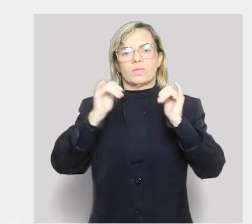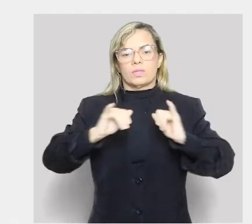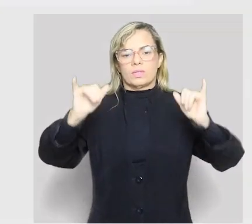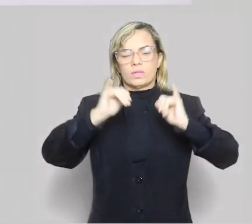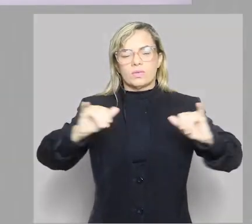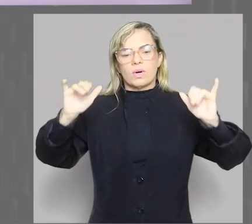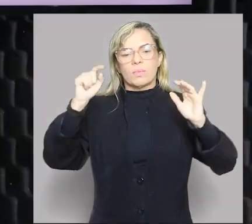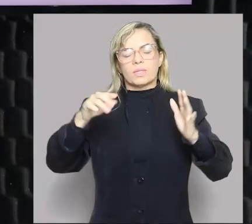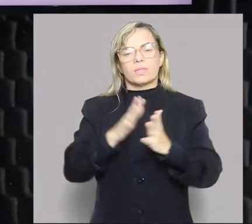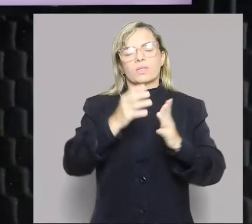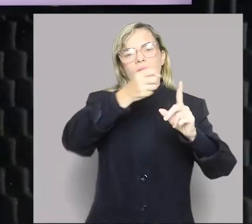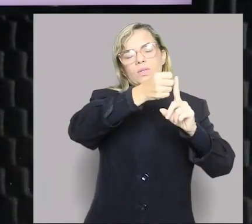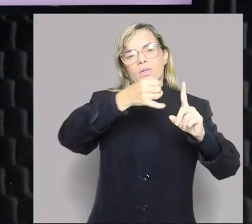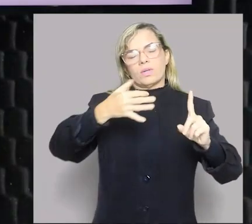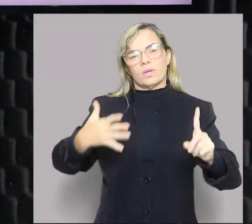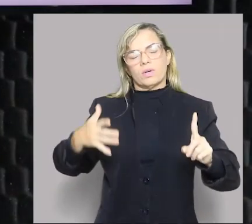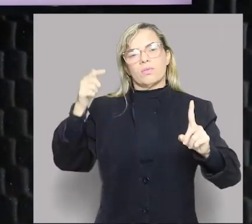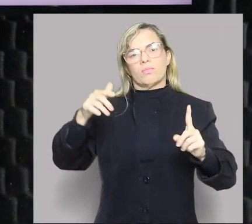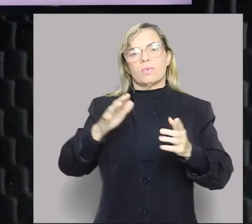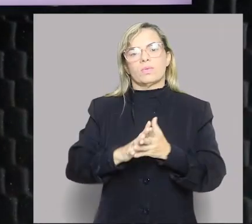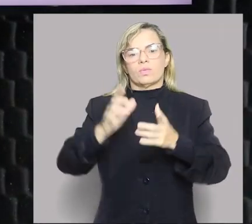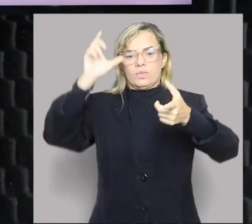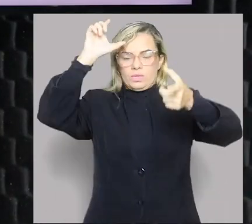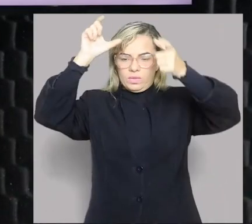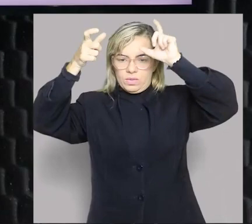a síndrome, certo? Ele não está